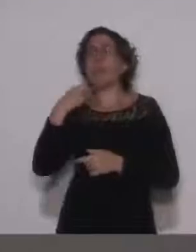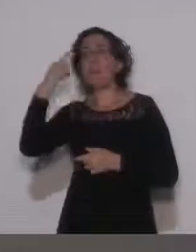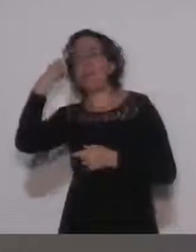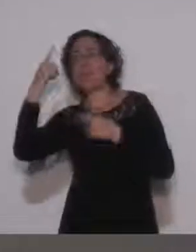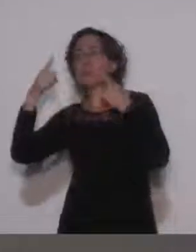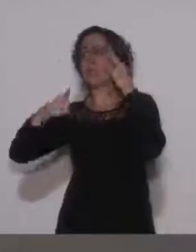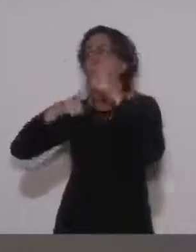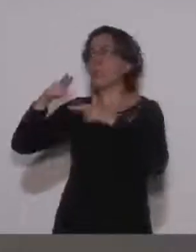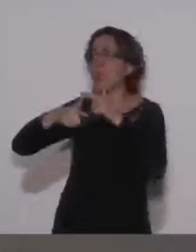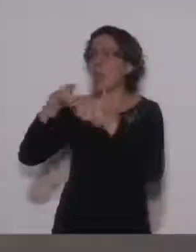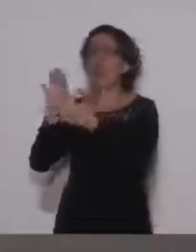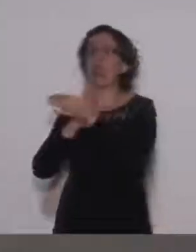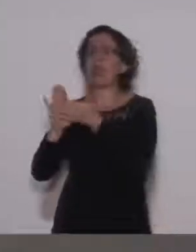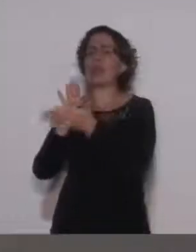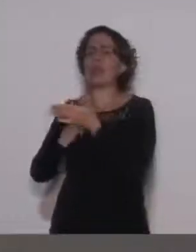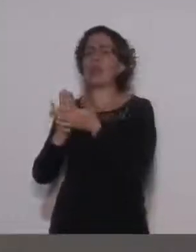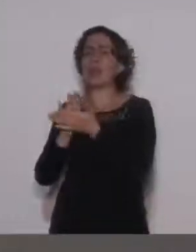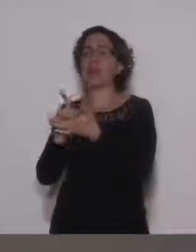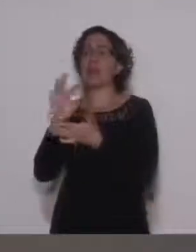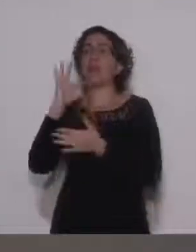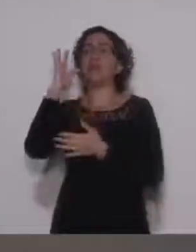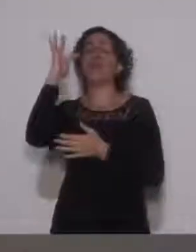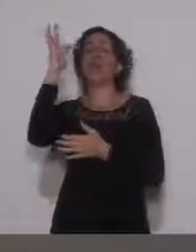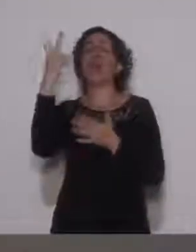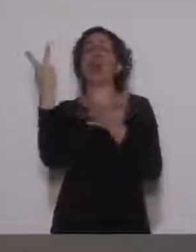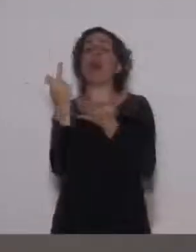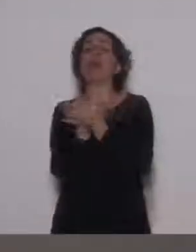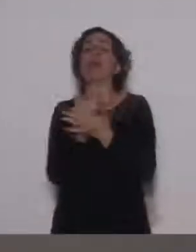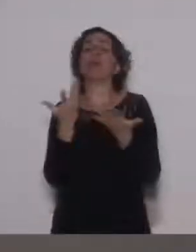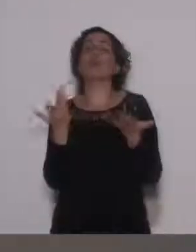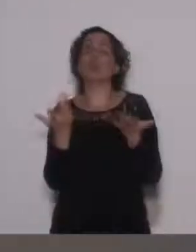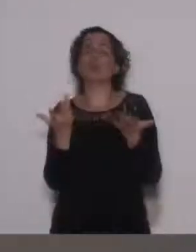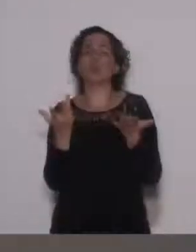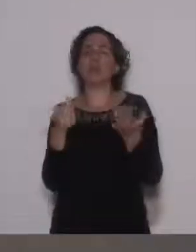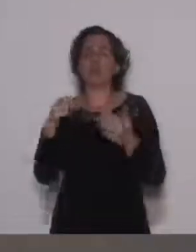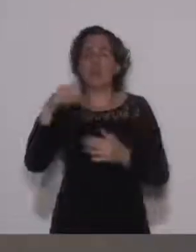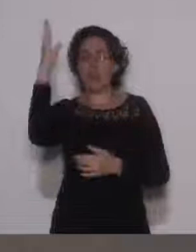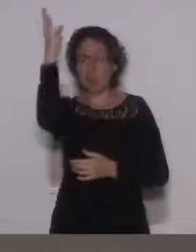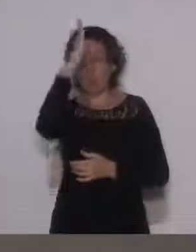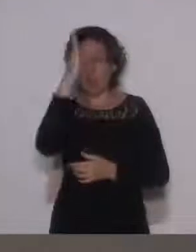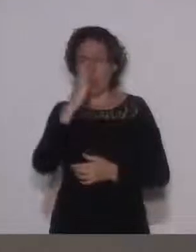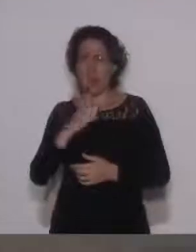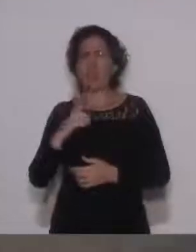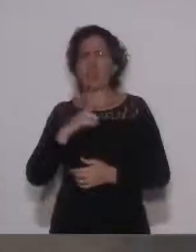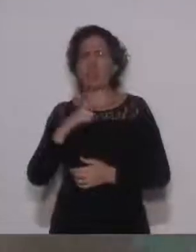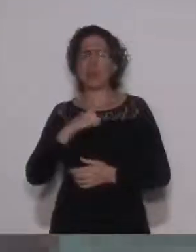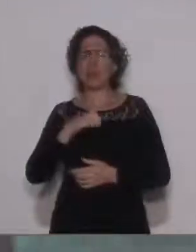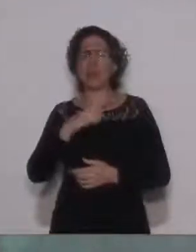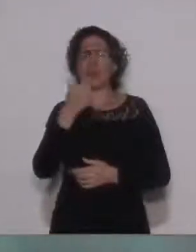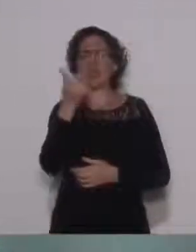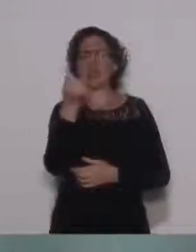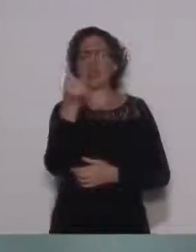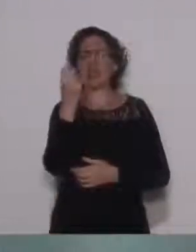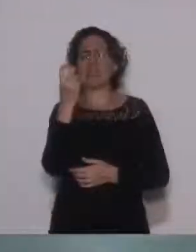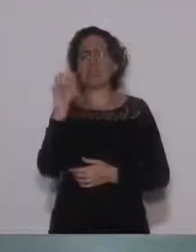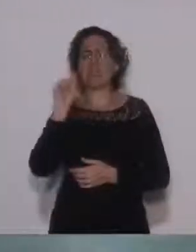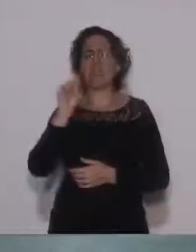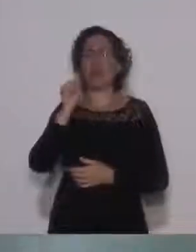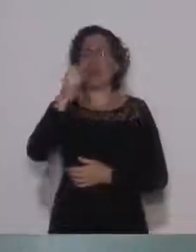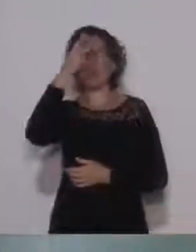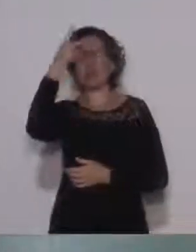que acontece com ele? Então eu trouxe aqui a pesquisa do Atlas da Violência. O Brasil registra mais de 65 mil